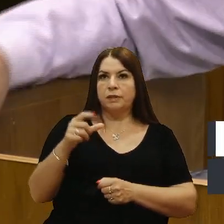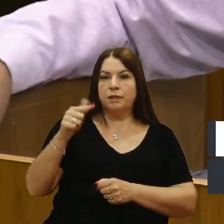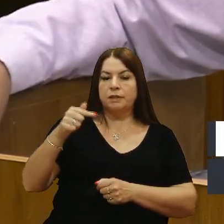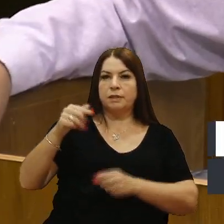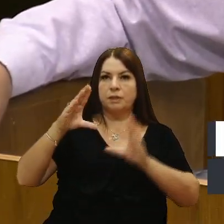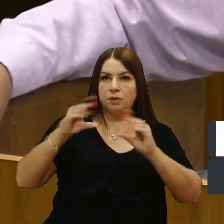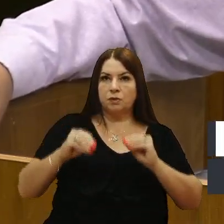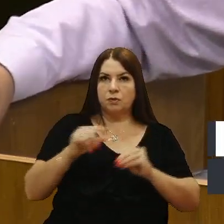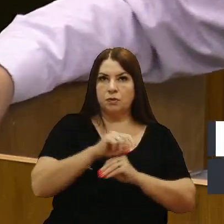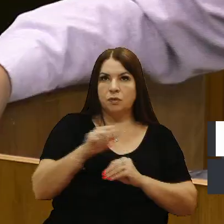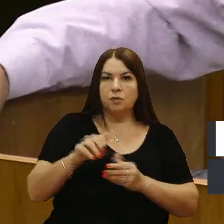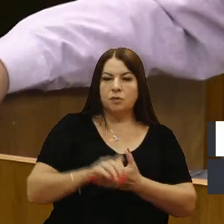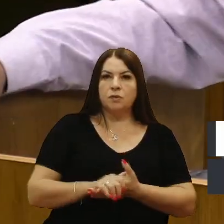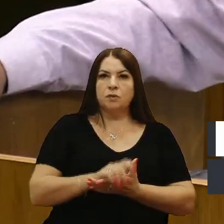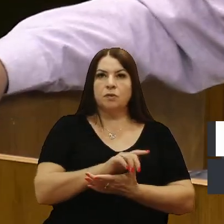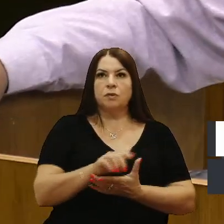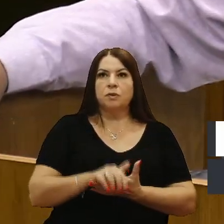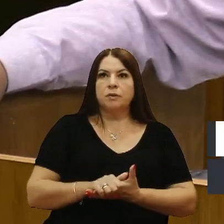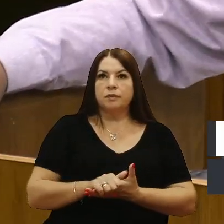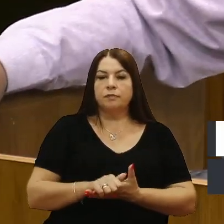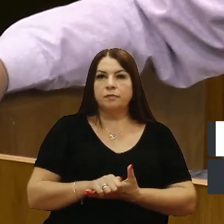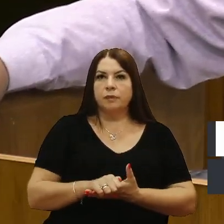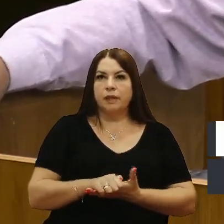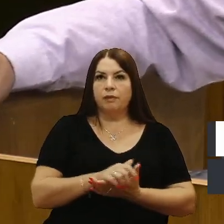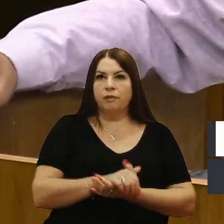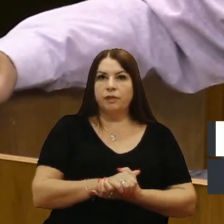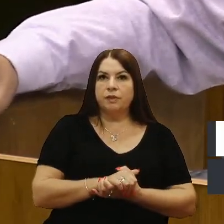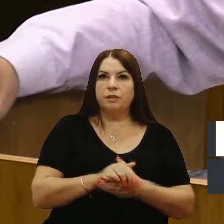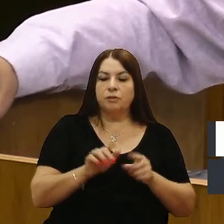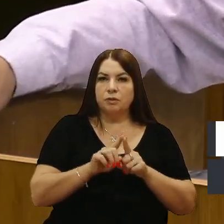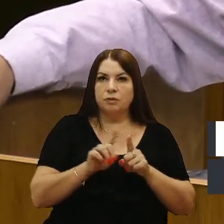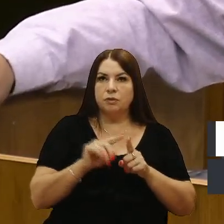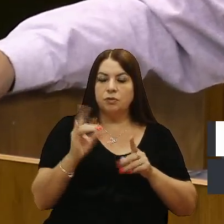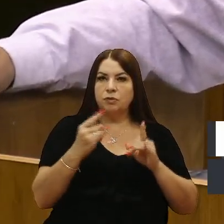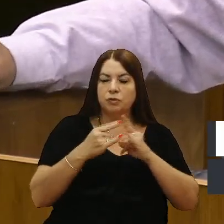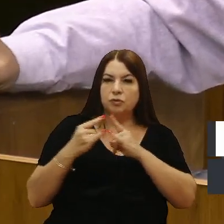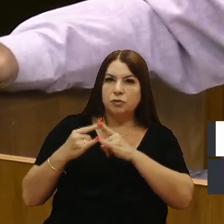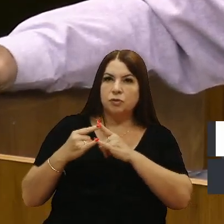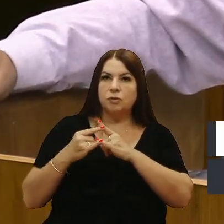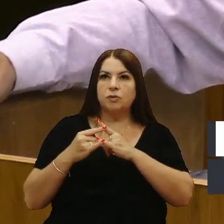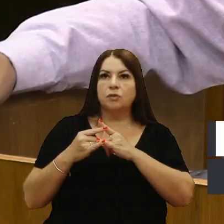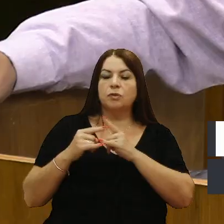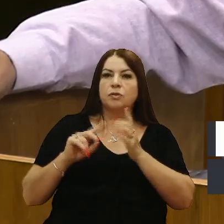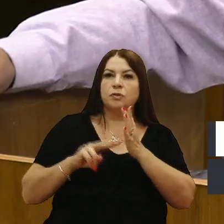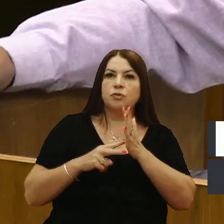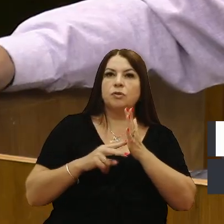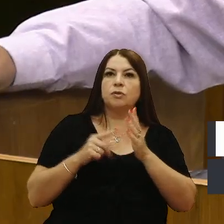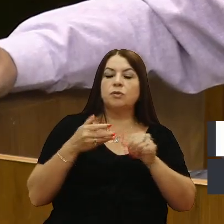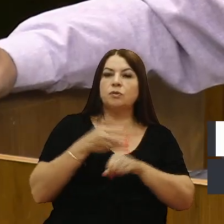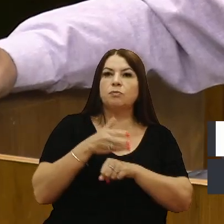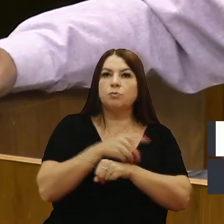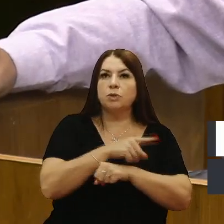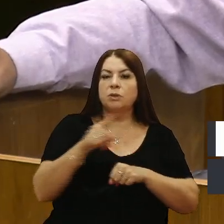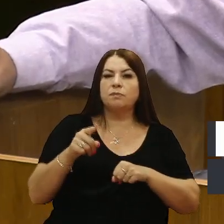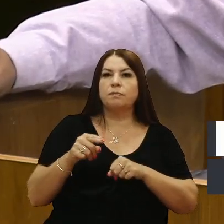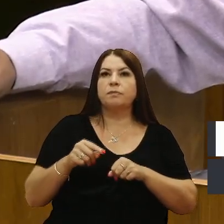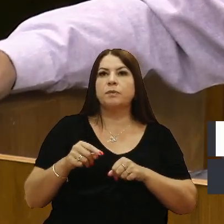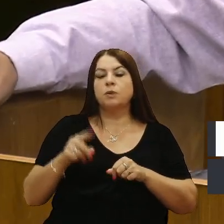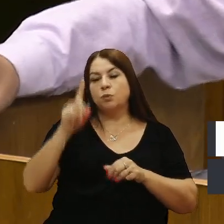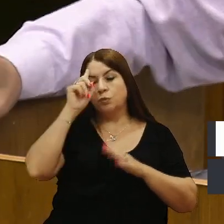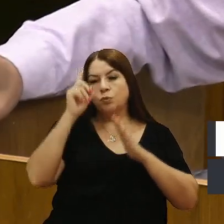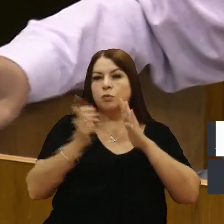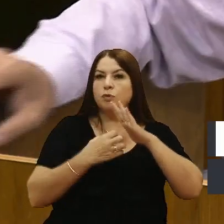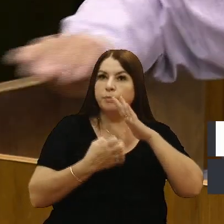aqui nesta casa. Dia 26, todas as entidades sindicais estão sendo convocadas, estão participando, as entidades